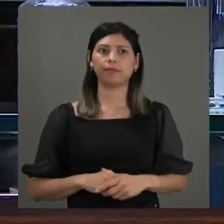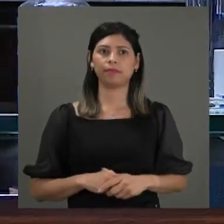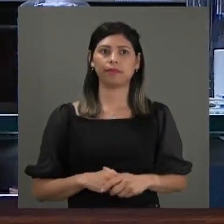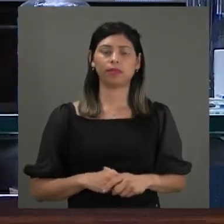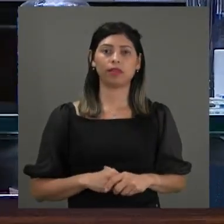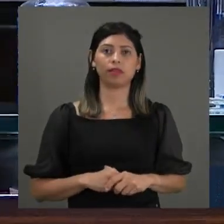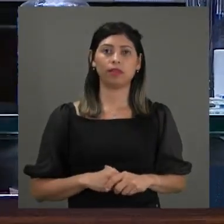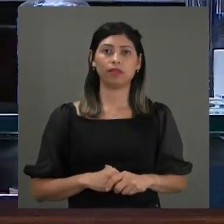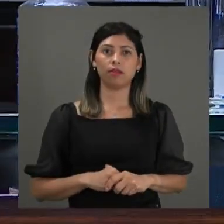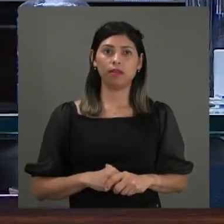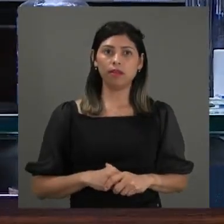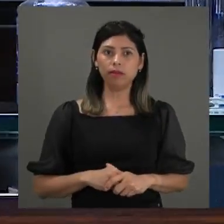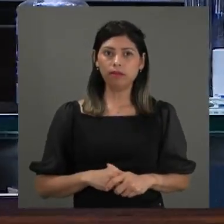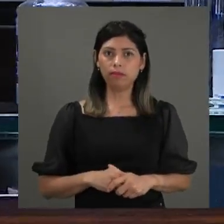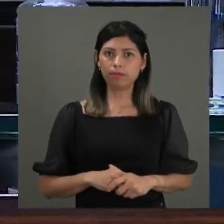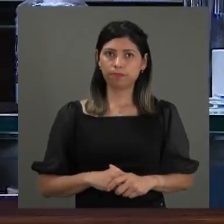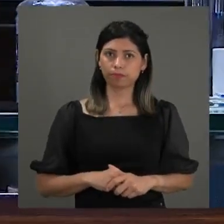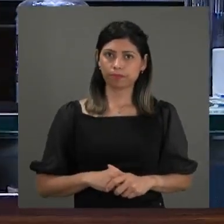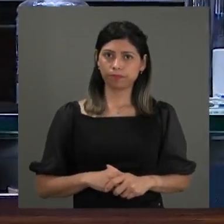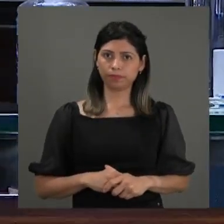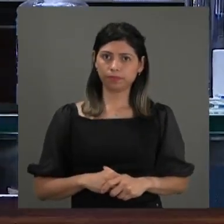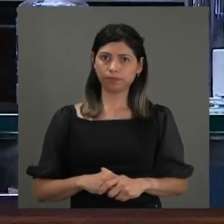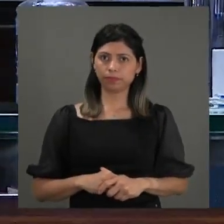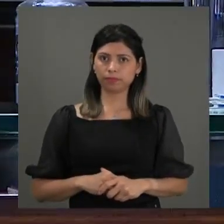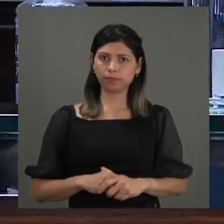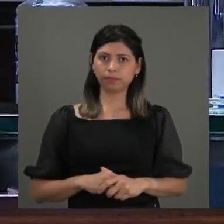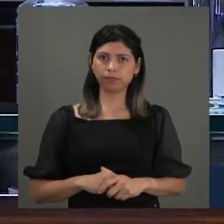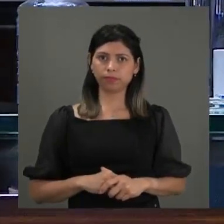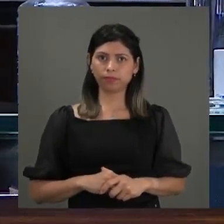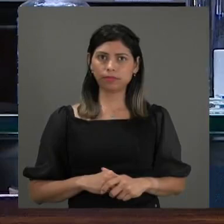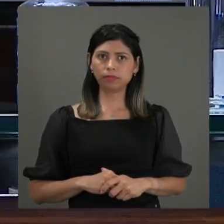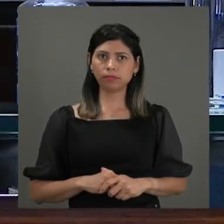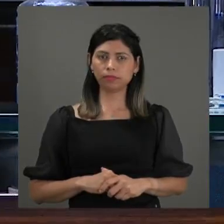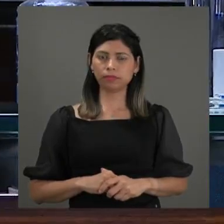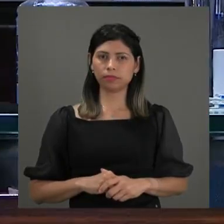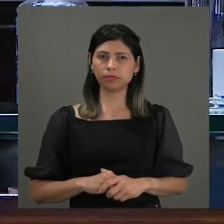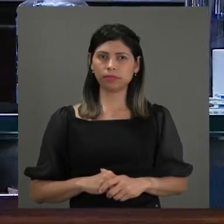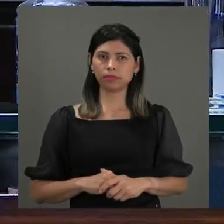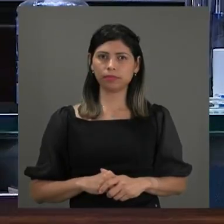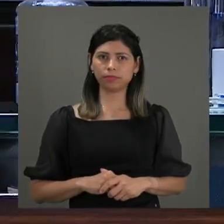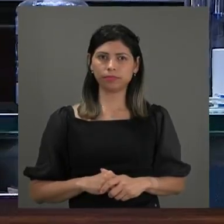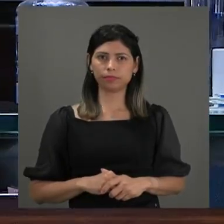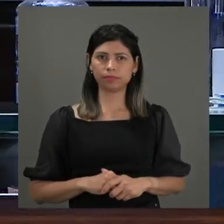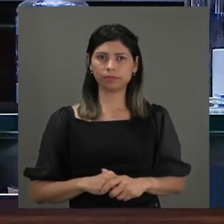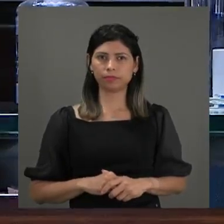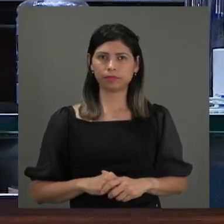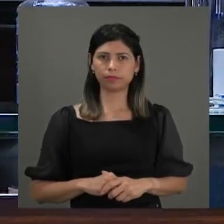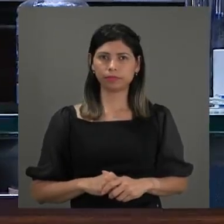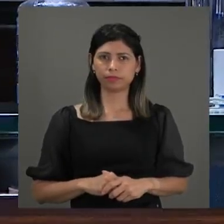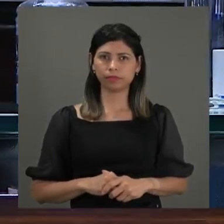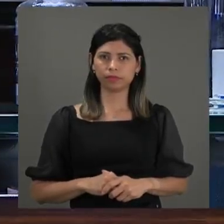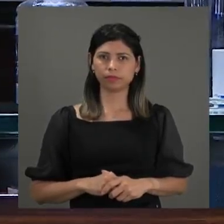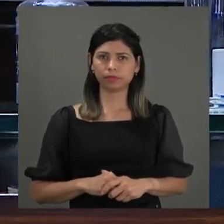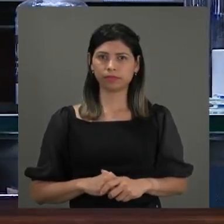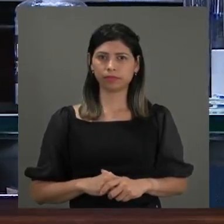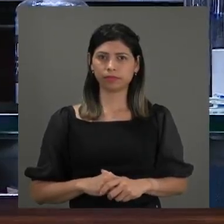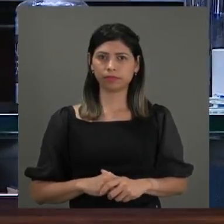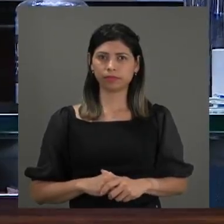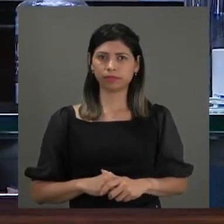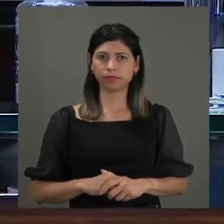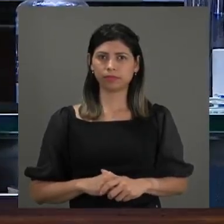alegrar com a sua capacidade, com o seu preparo, com a sua educação, com o seu equilíbrio, o meu